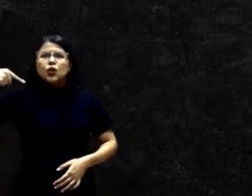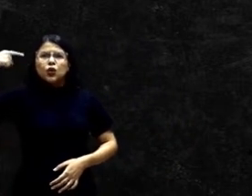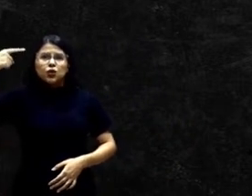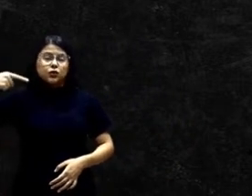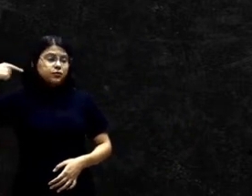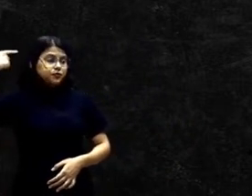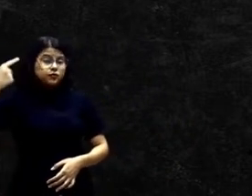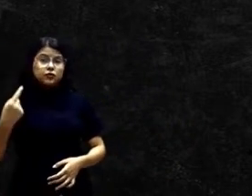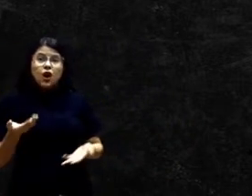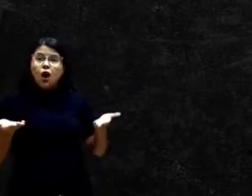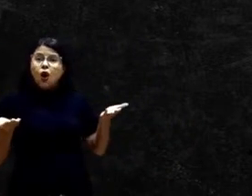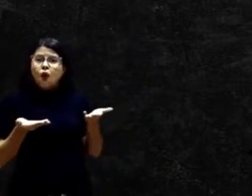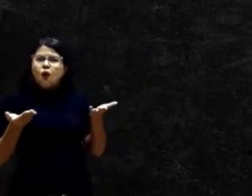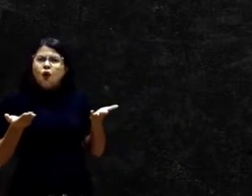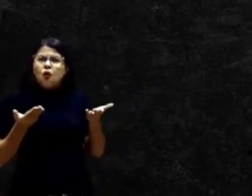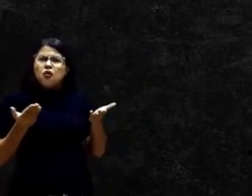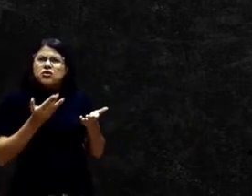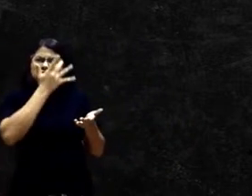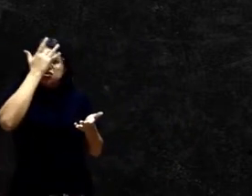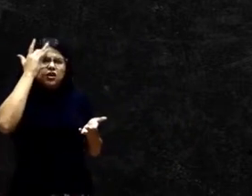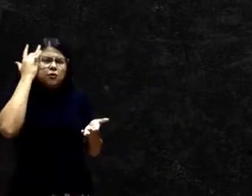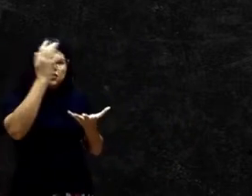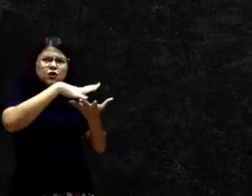esta noite lhe pedirão a sua alma,